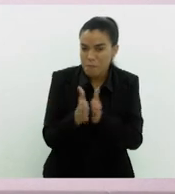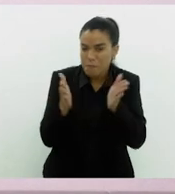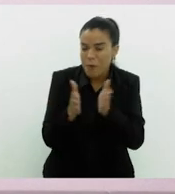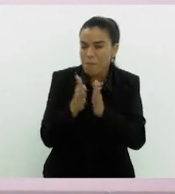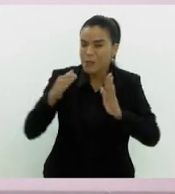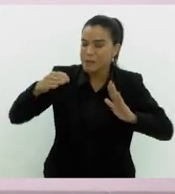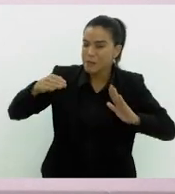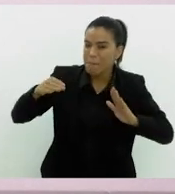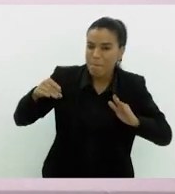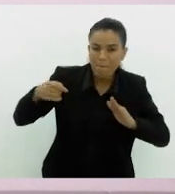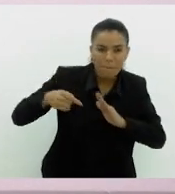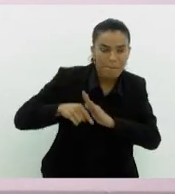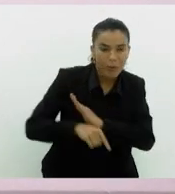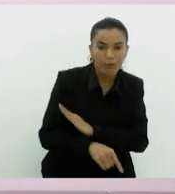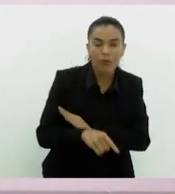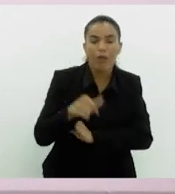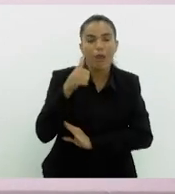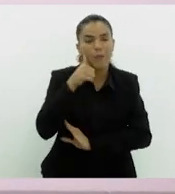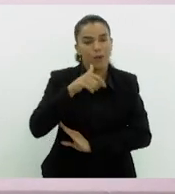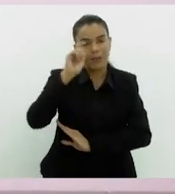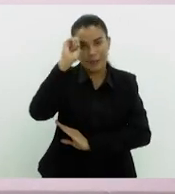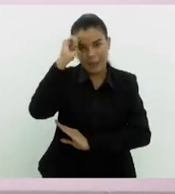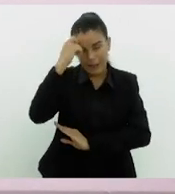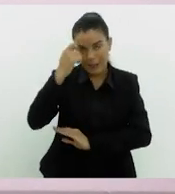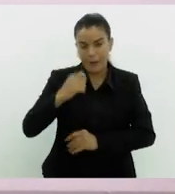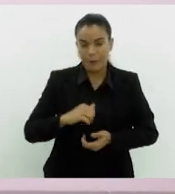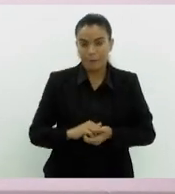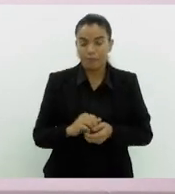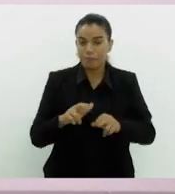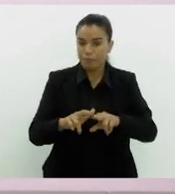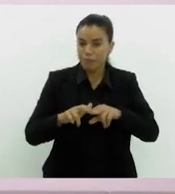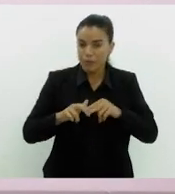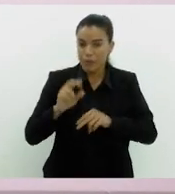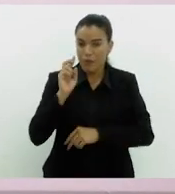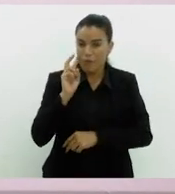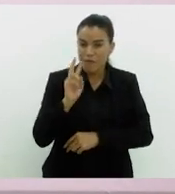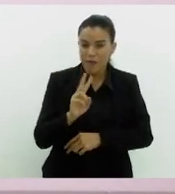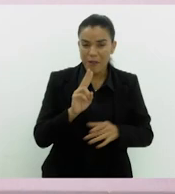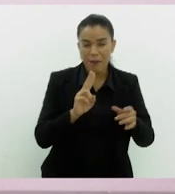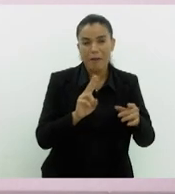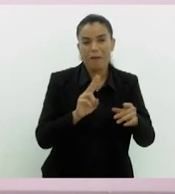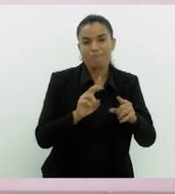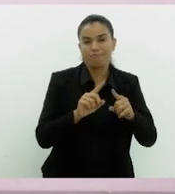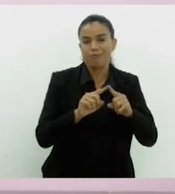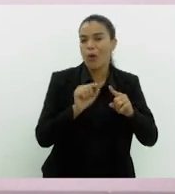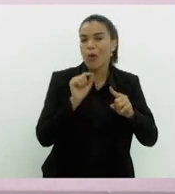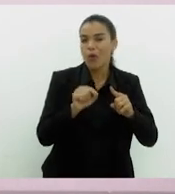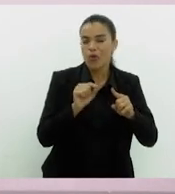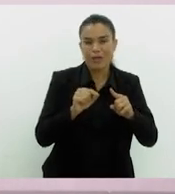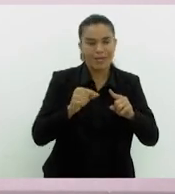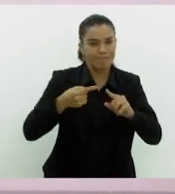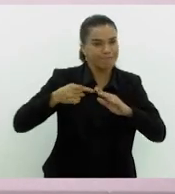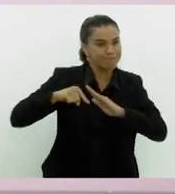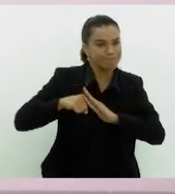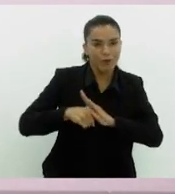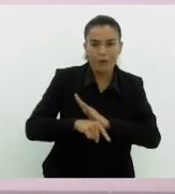pobreza na região metropolitana são as mulheres negras. Então, a gente vê esse ciclo de negligência visceral,